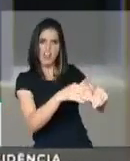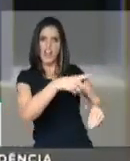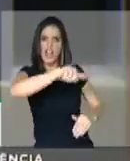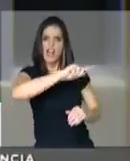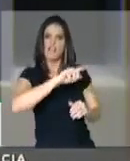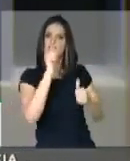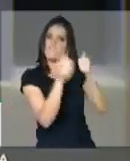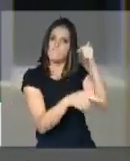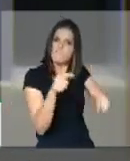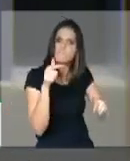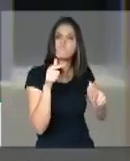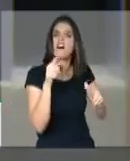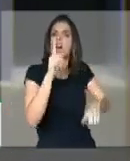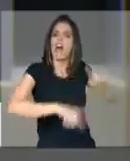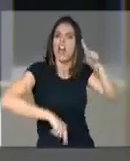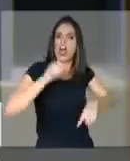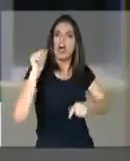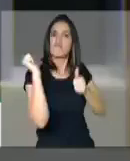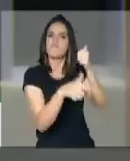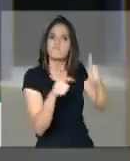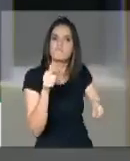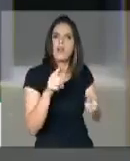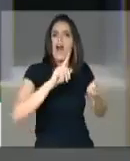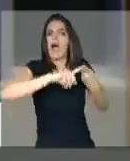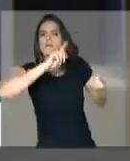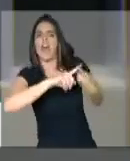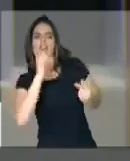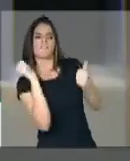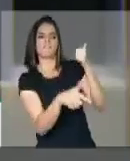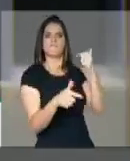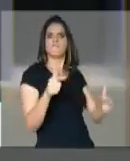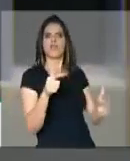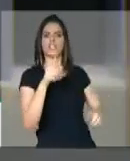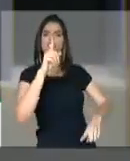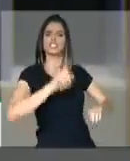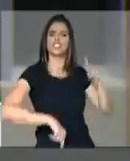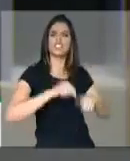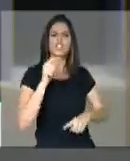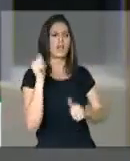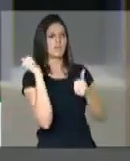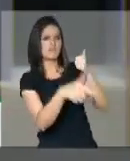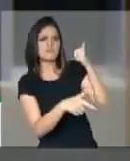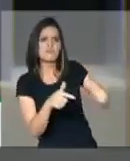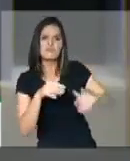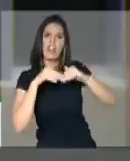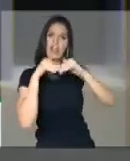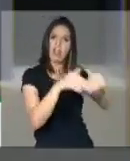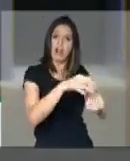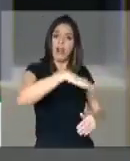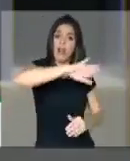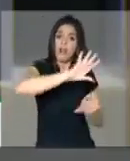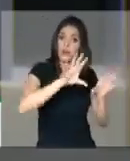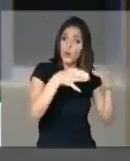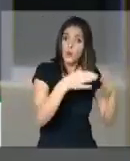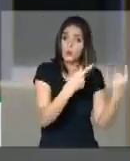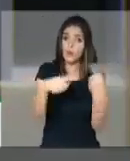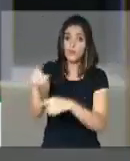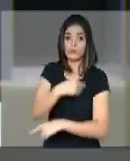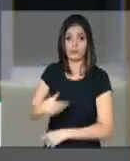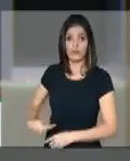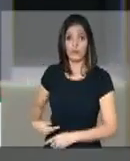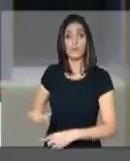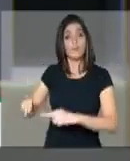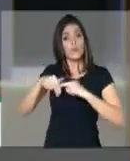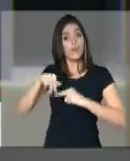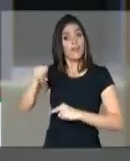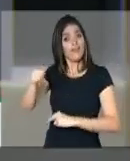agridem a oposição, eles ameaçam a oposição, eles xingam, insultam a oposição, porque